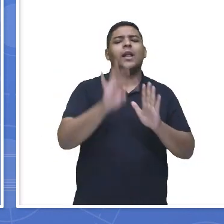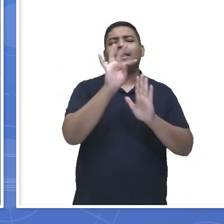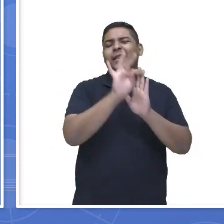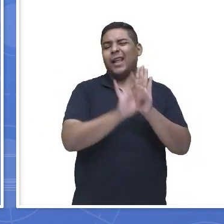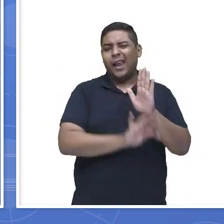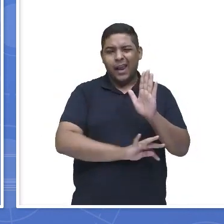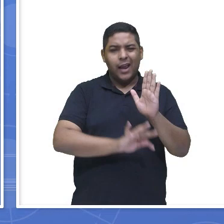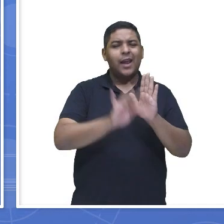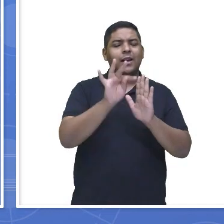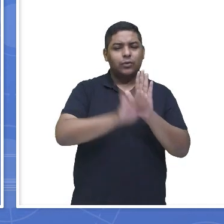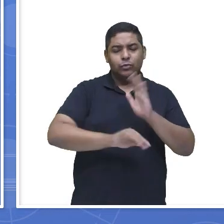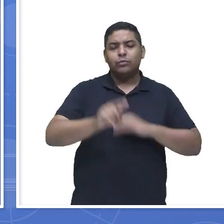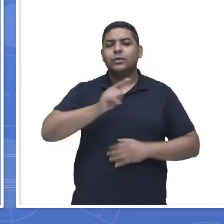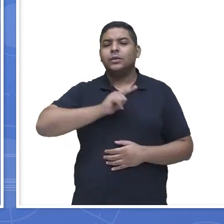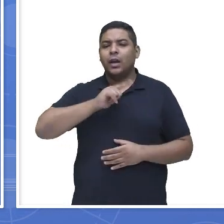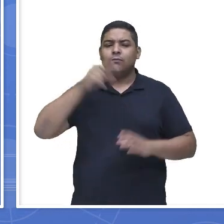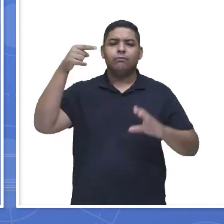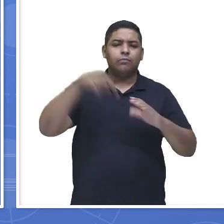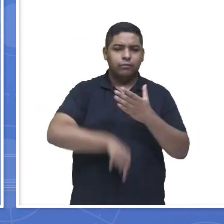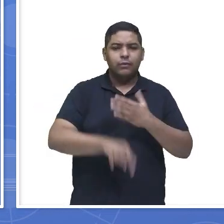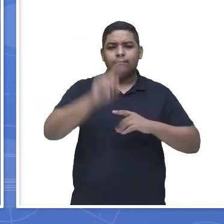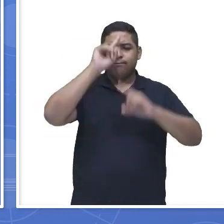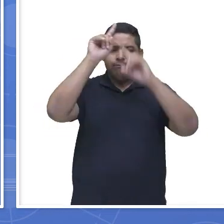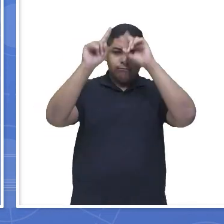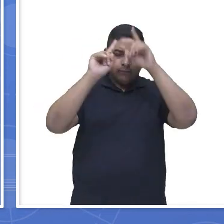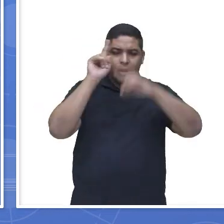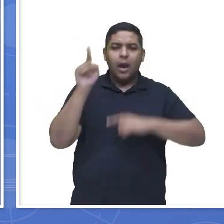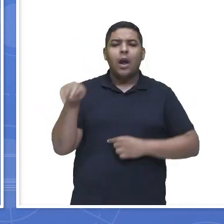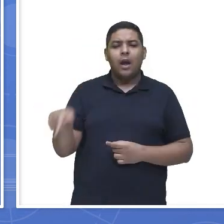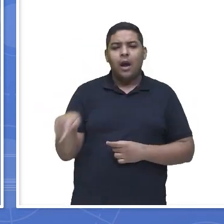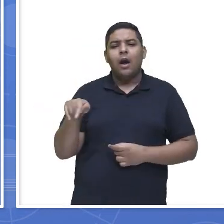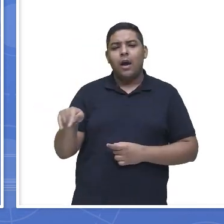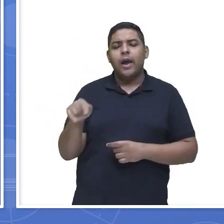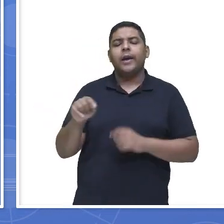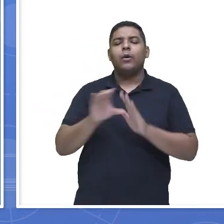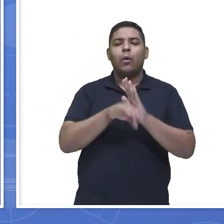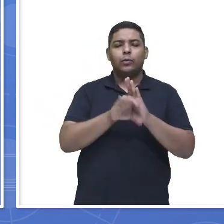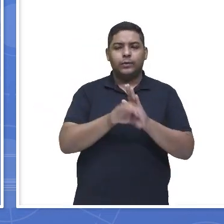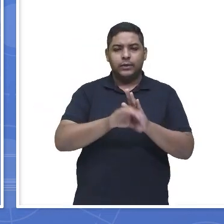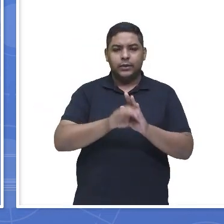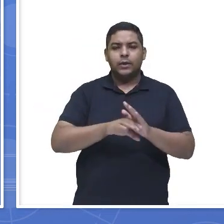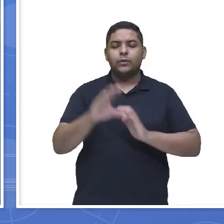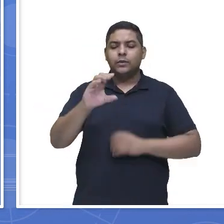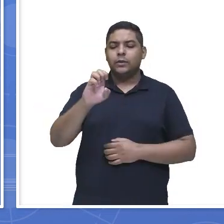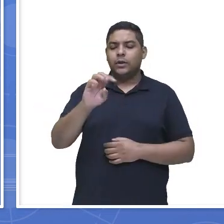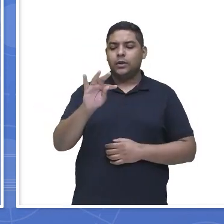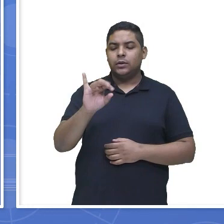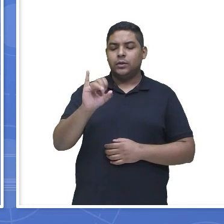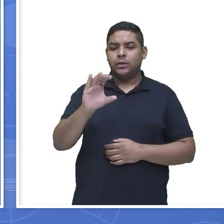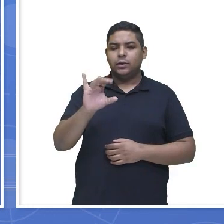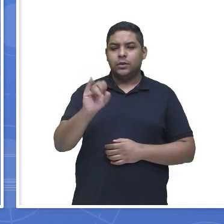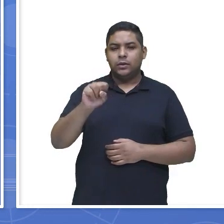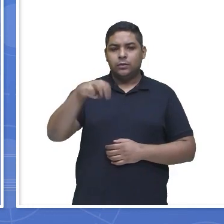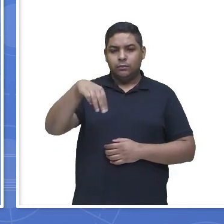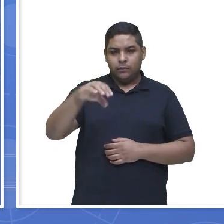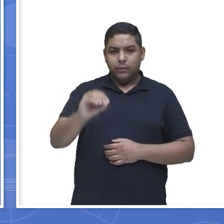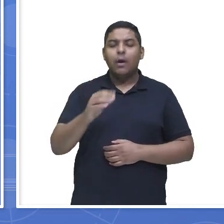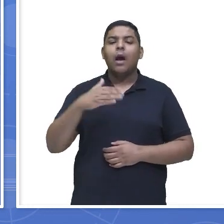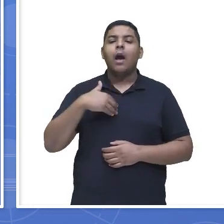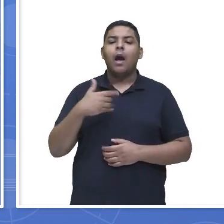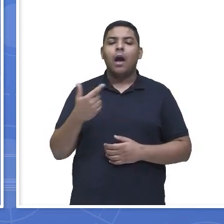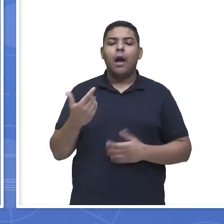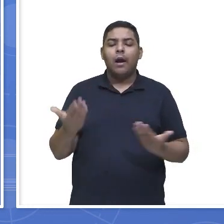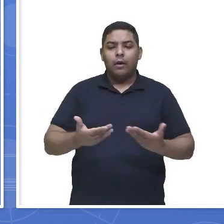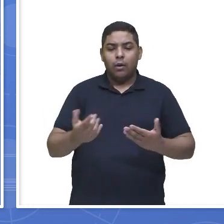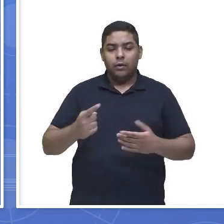para vocês aprofundarem essa ideia do ceticismo. Perfeito, então? Tudo bem? Vamos dar continuidade